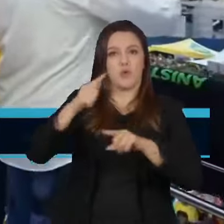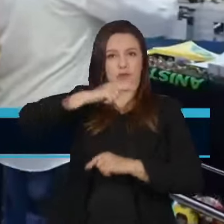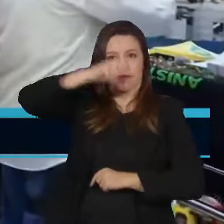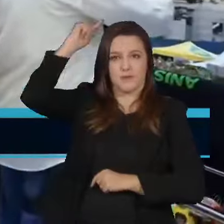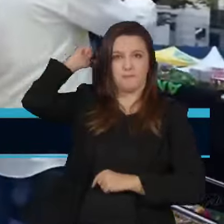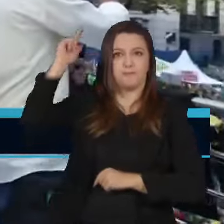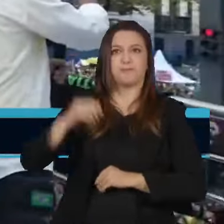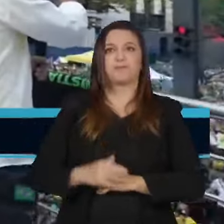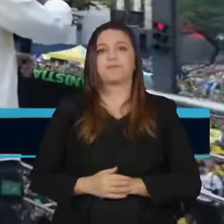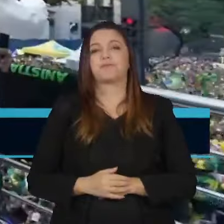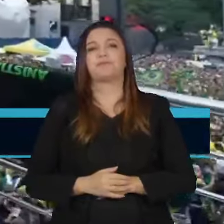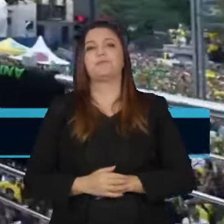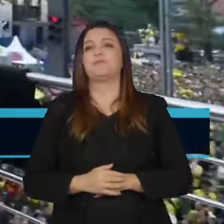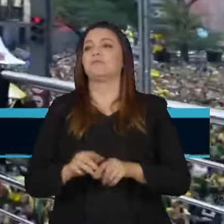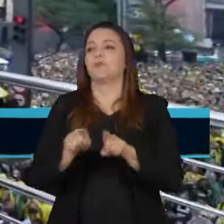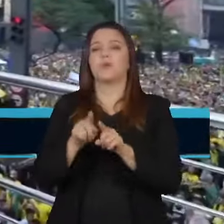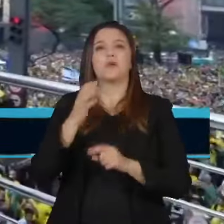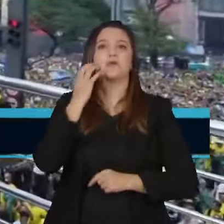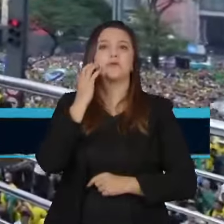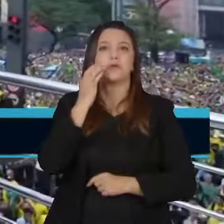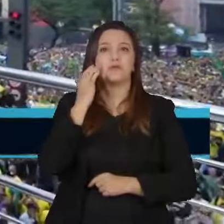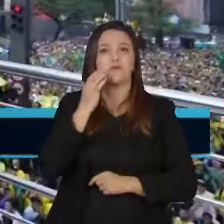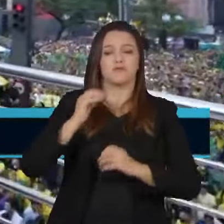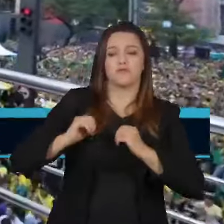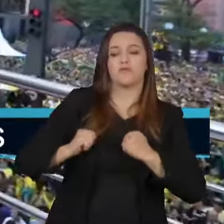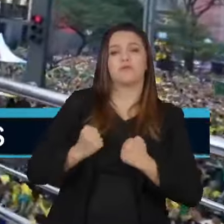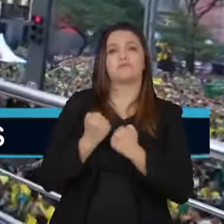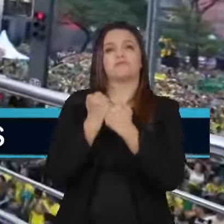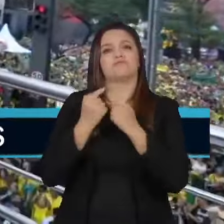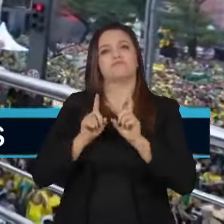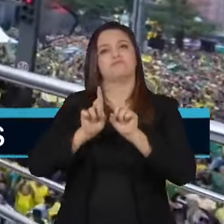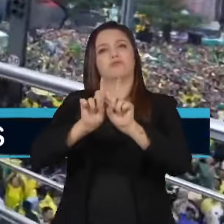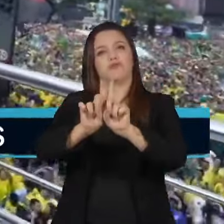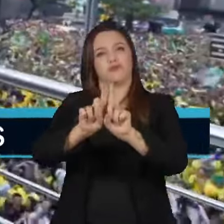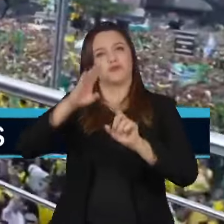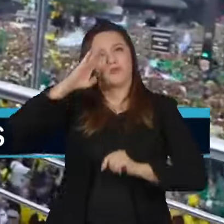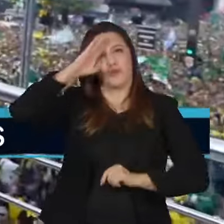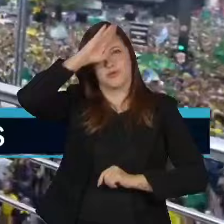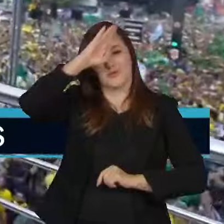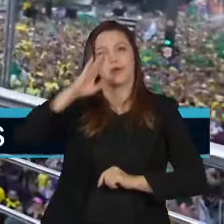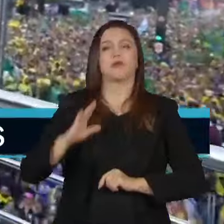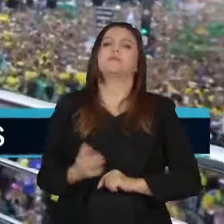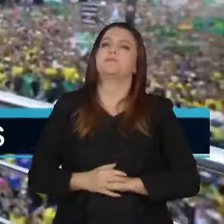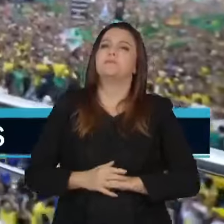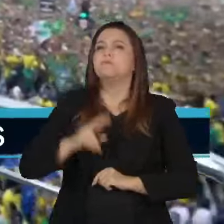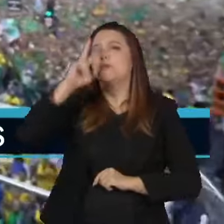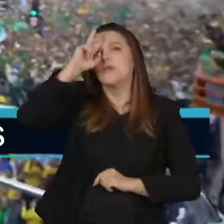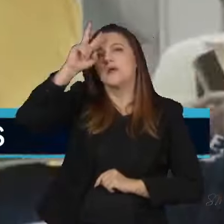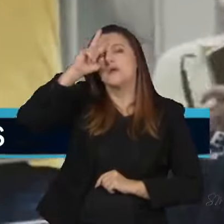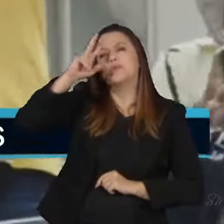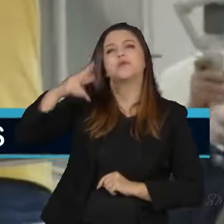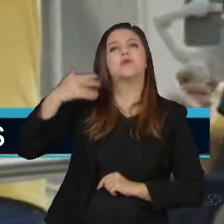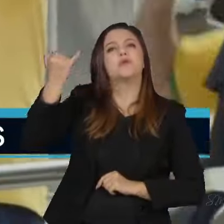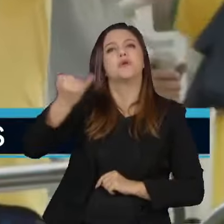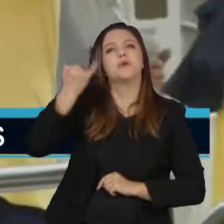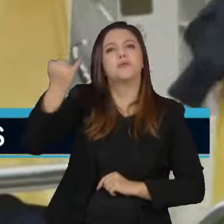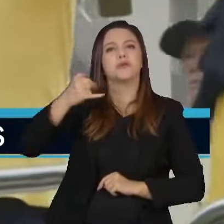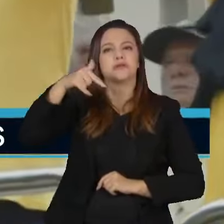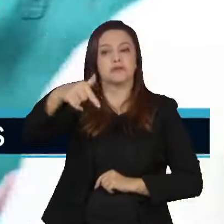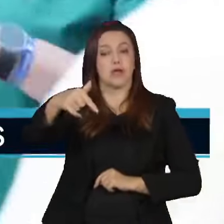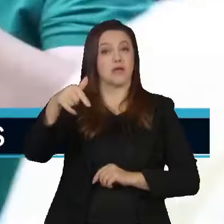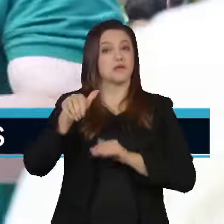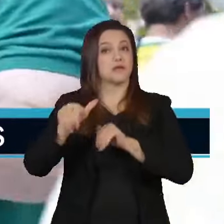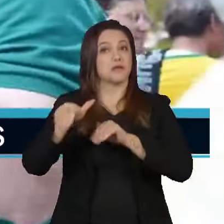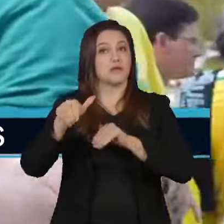Paulo, Tarcísio de Freitas, ficou ao lado de Bolsonaro no carro de som. No discurso, ele lembrou a importância do 7 de setembro na história do